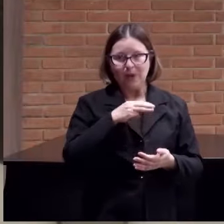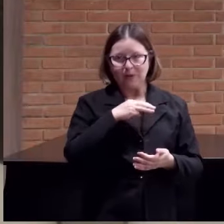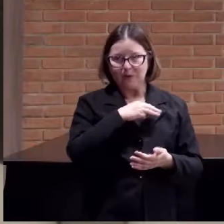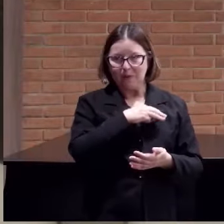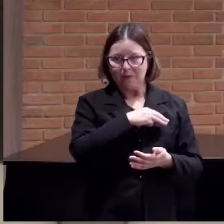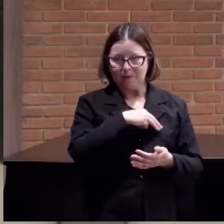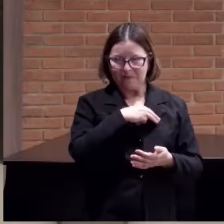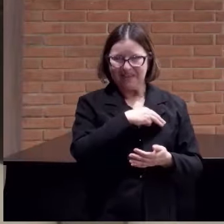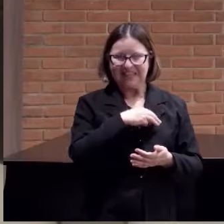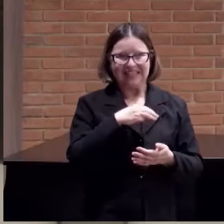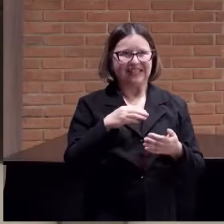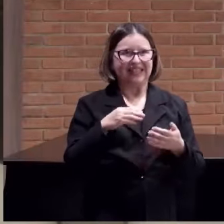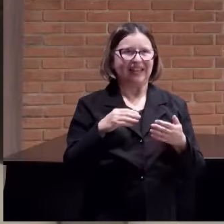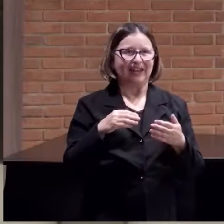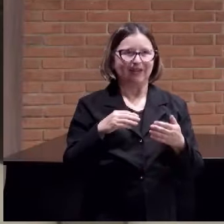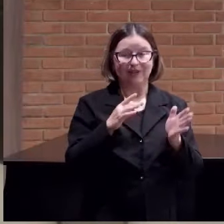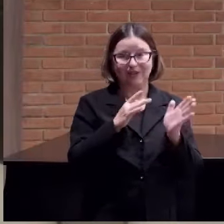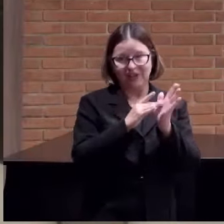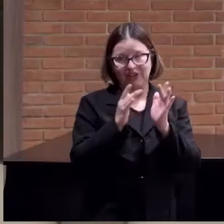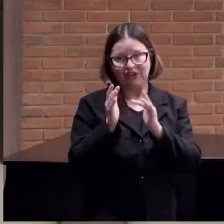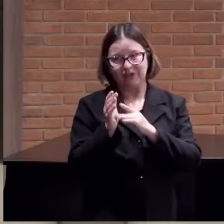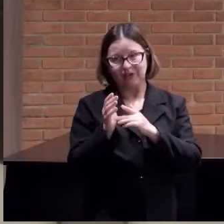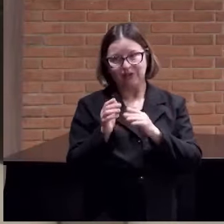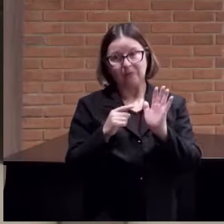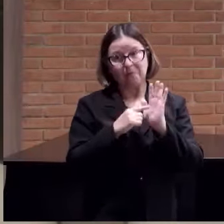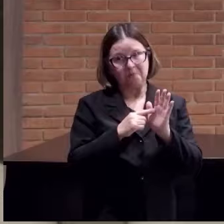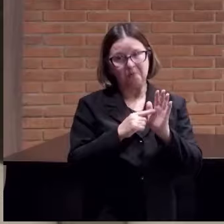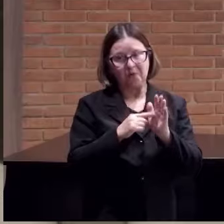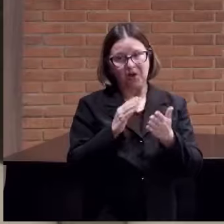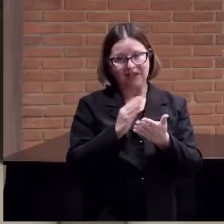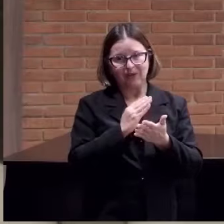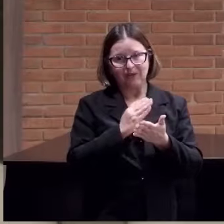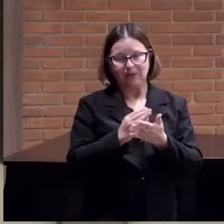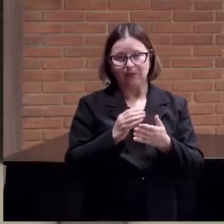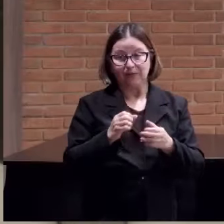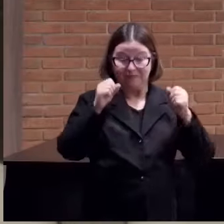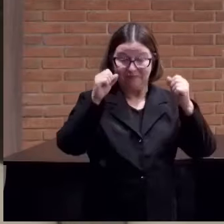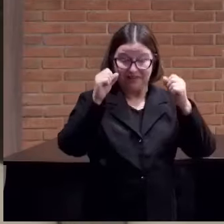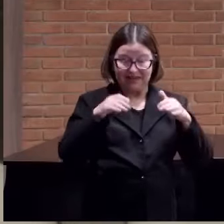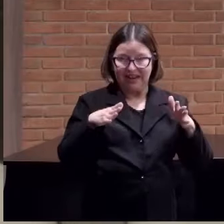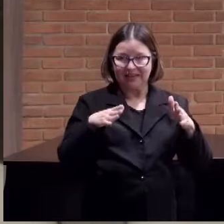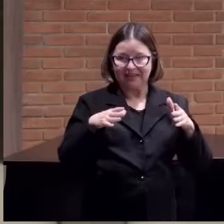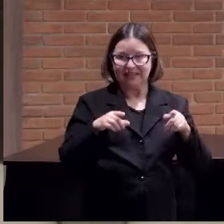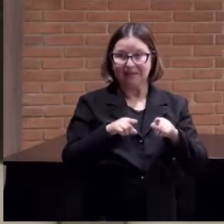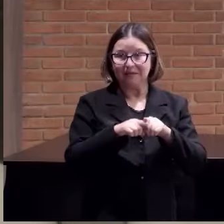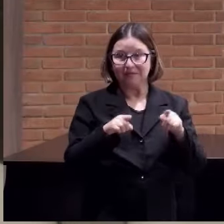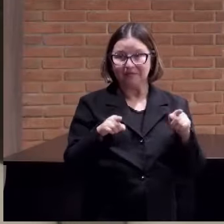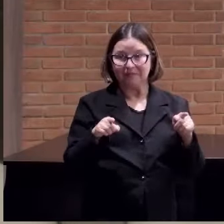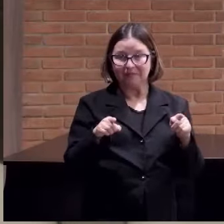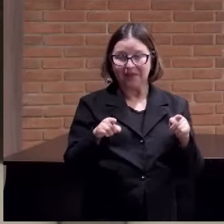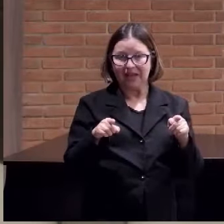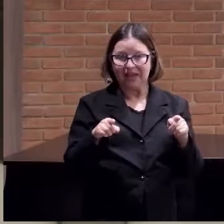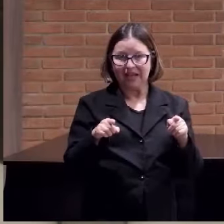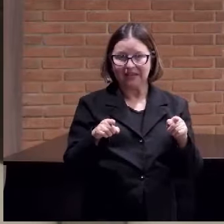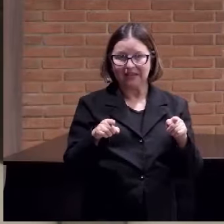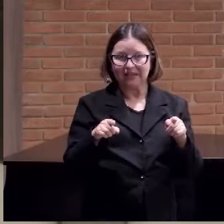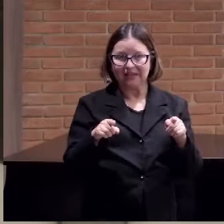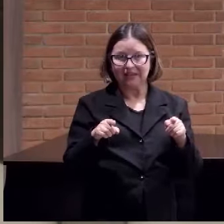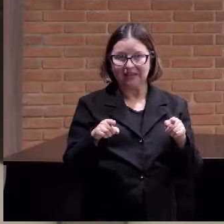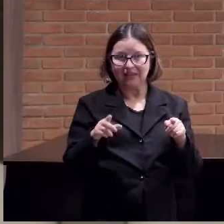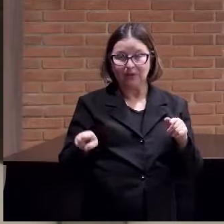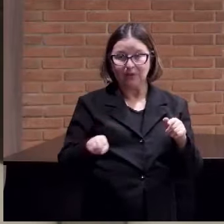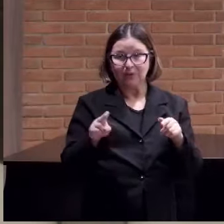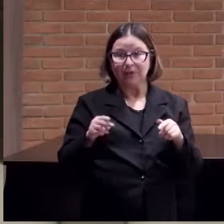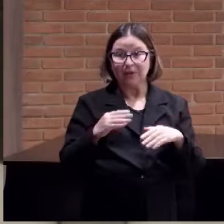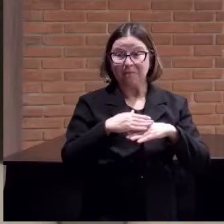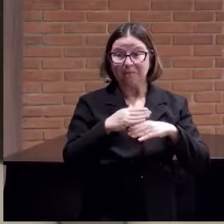pouco de alguns milagres, mas normalmente eles gastam mais tempo na última